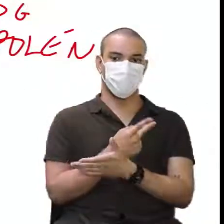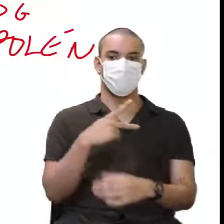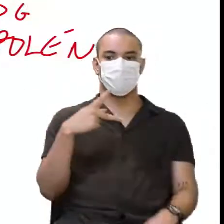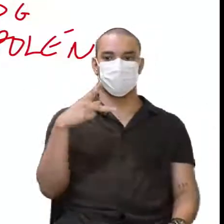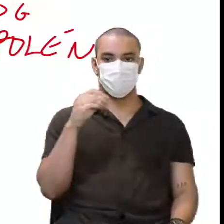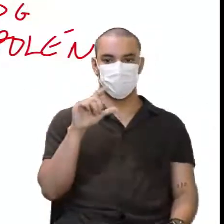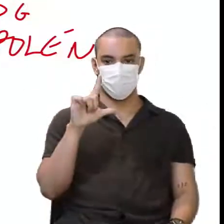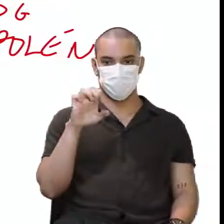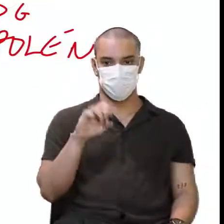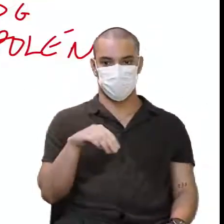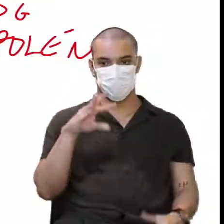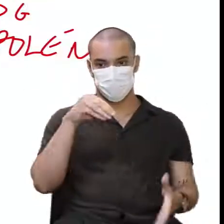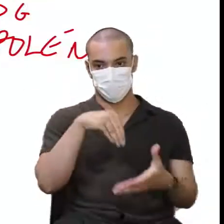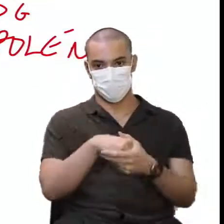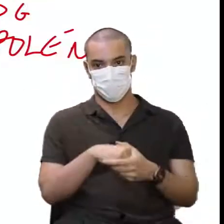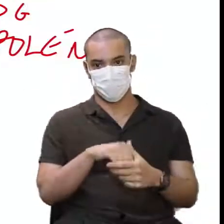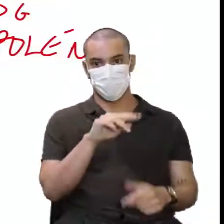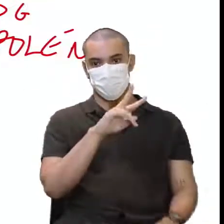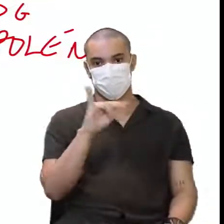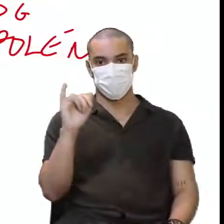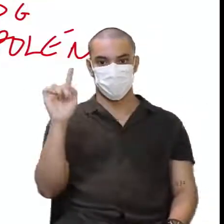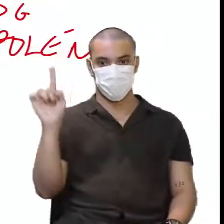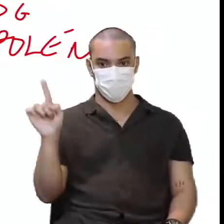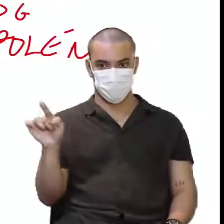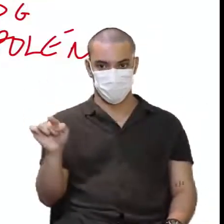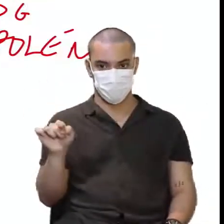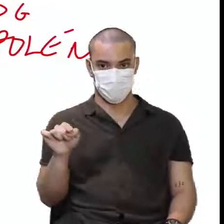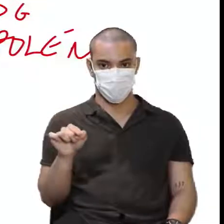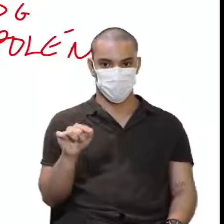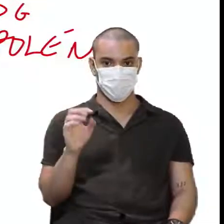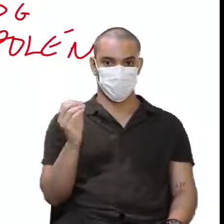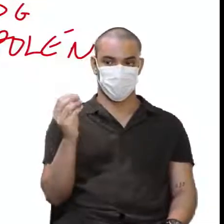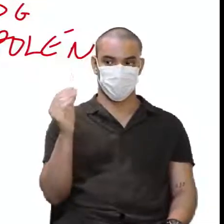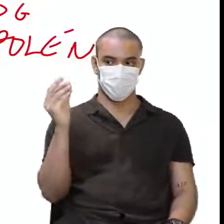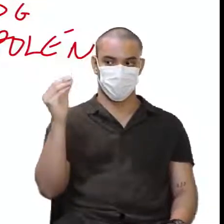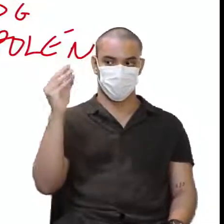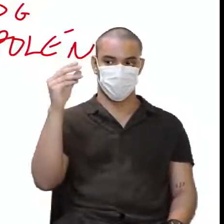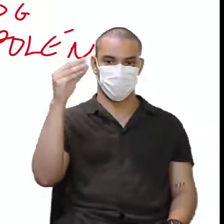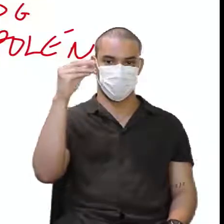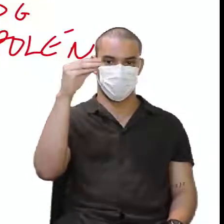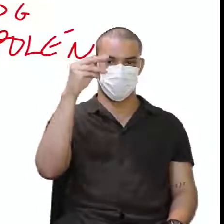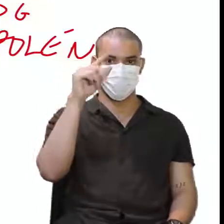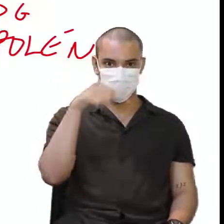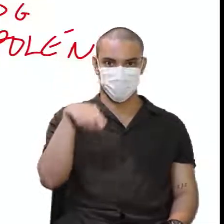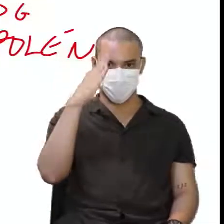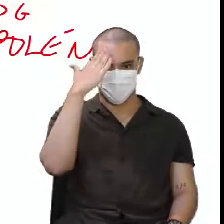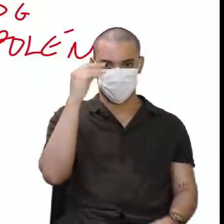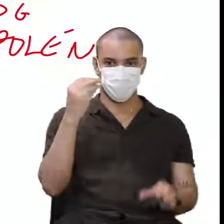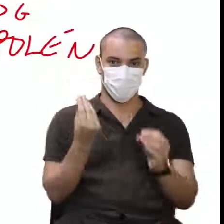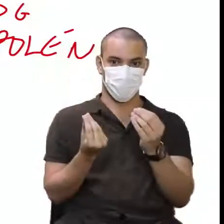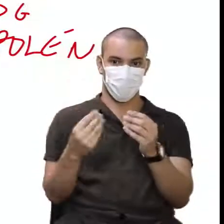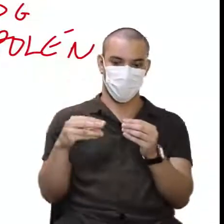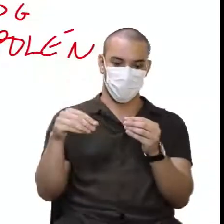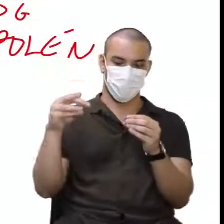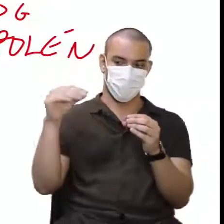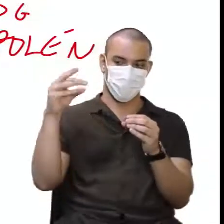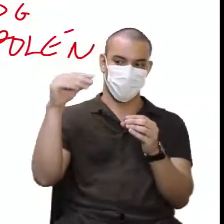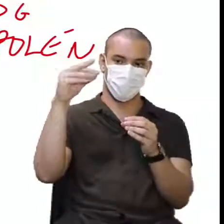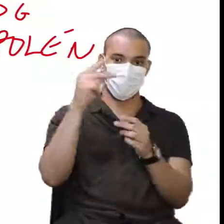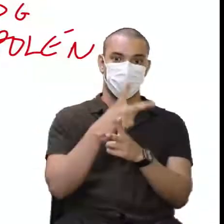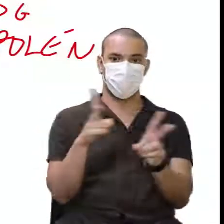pólen presentes aqui vão chegar nessa abertura, eles vão sair voando, né? Porque eles têm são leves, então são carregados pelo